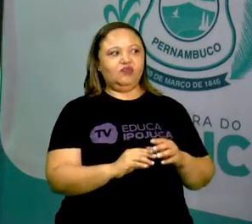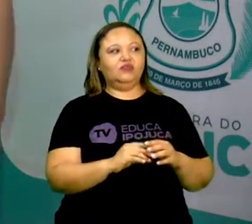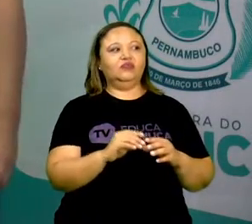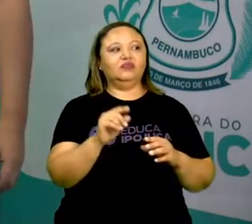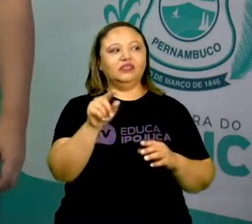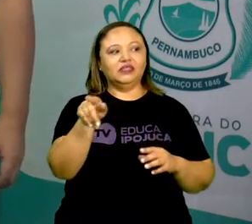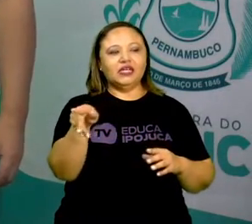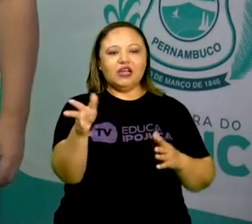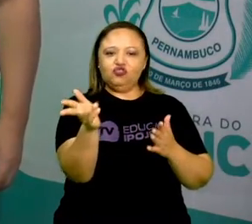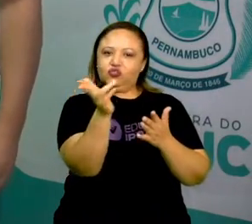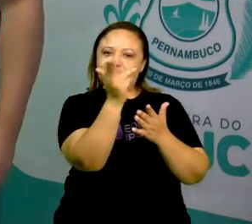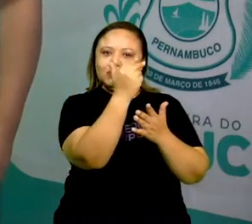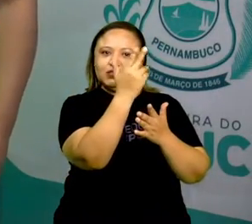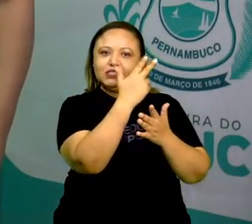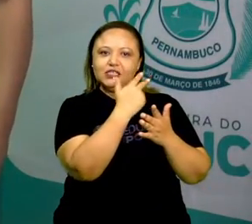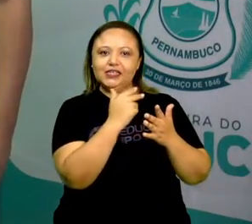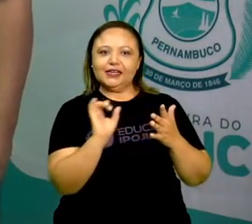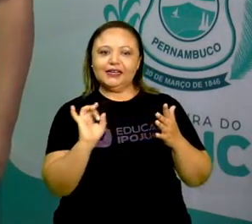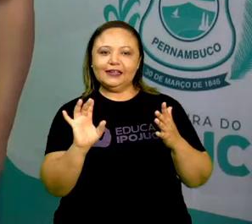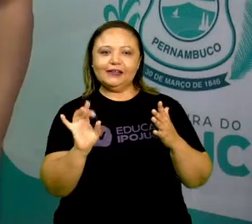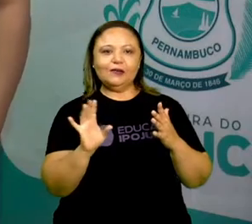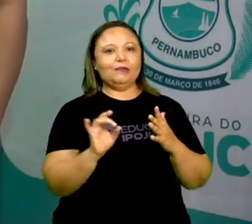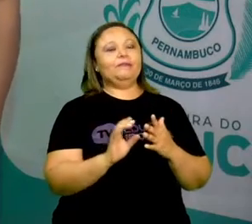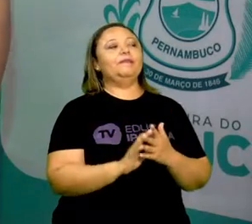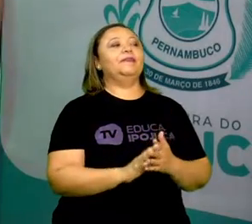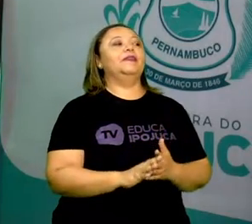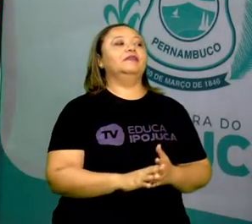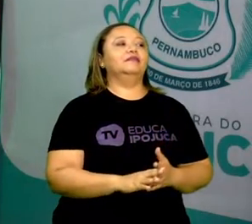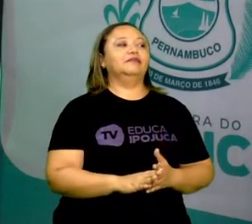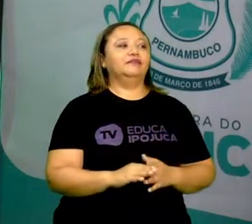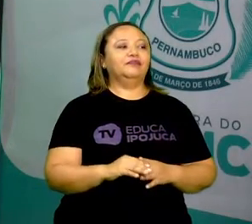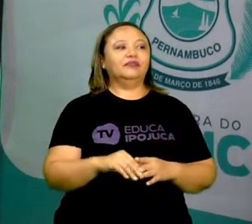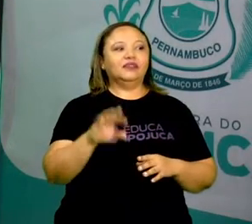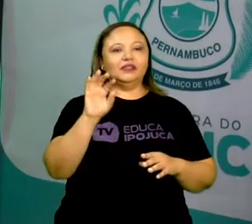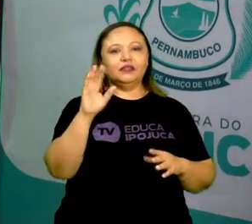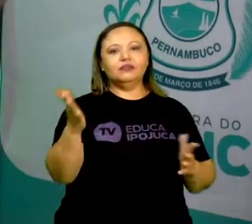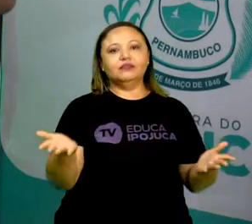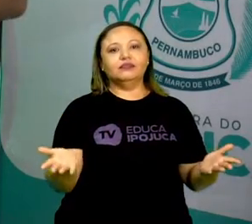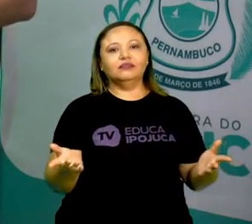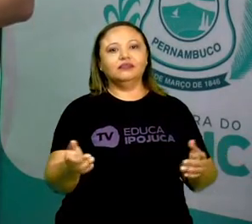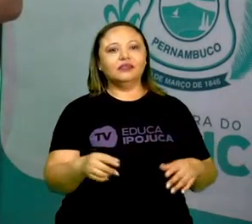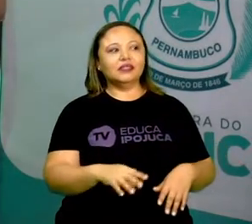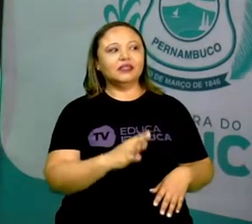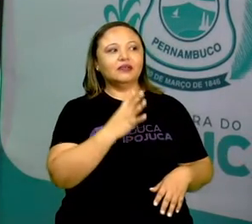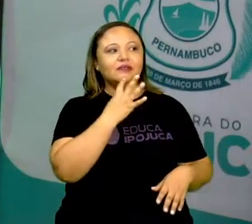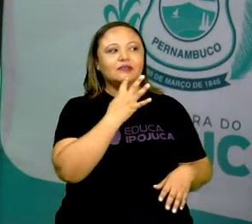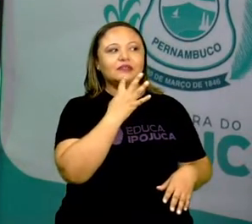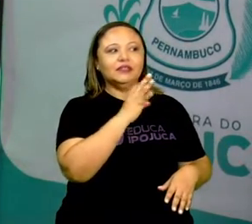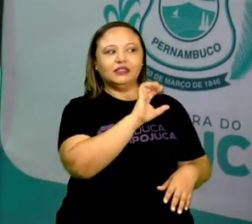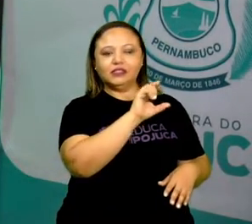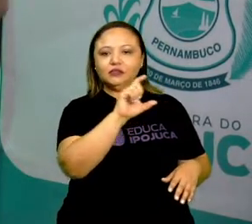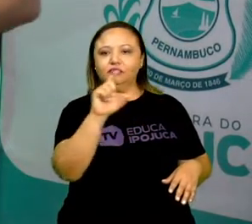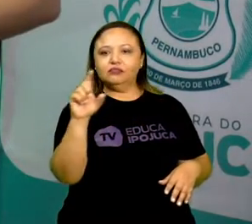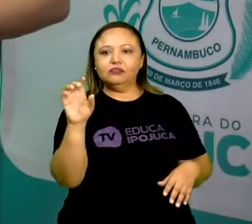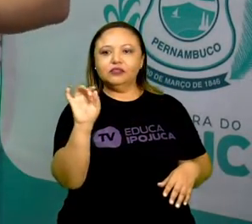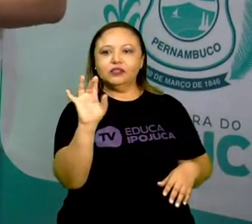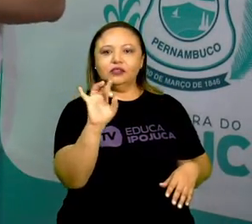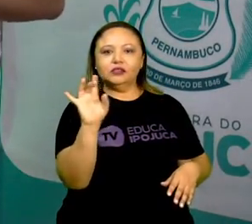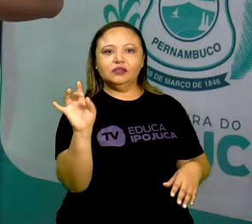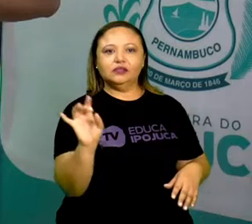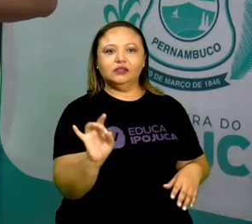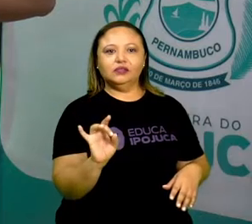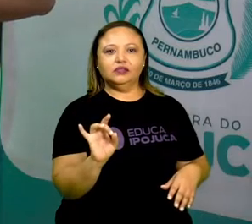pirâmide o cone e o cilindro EA esfera mas vocês conhecem esses objetos